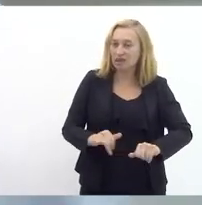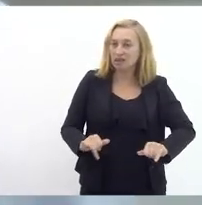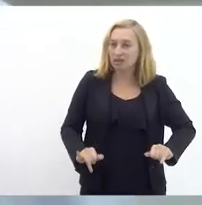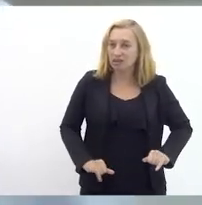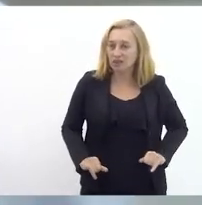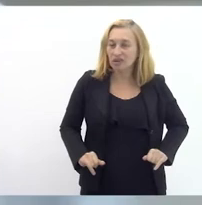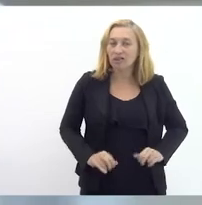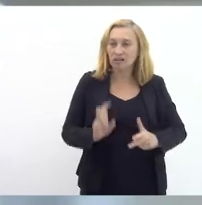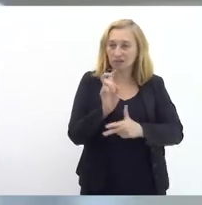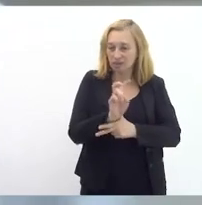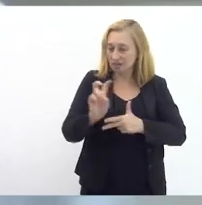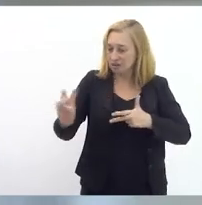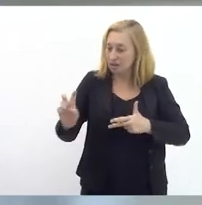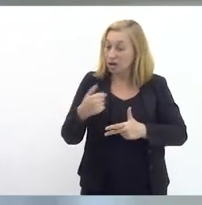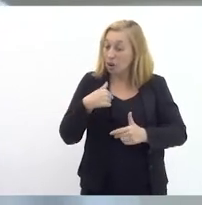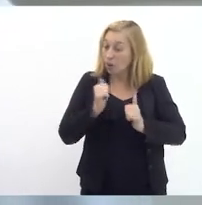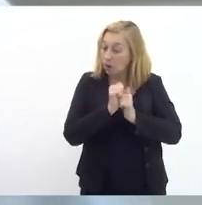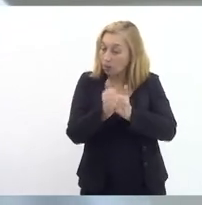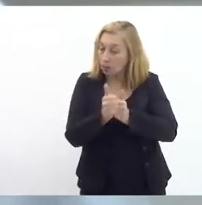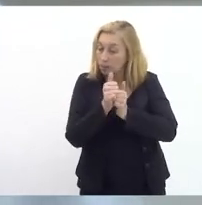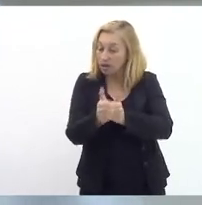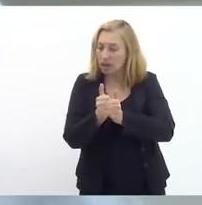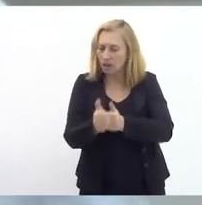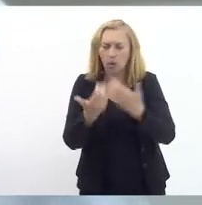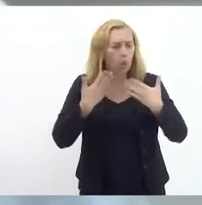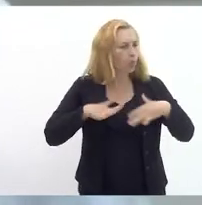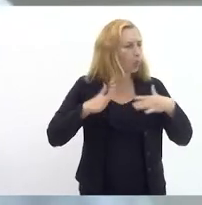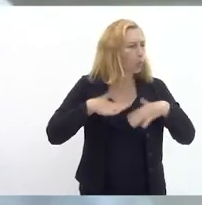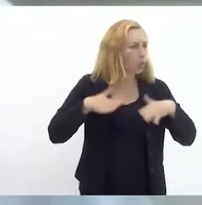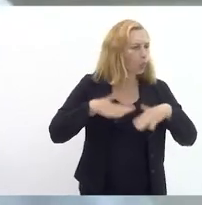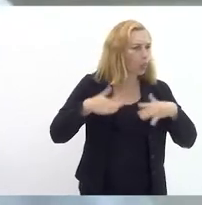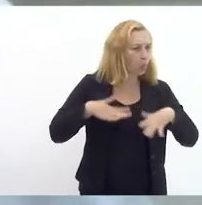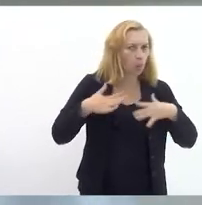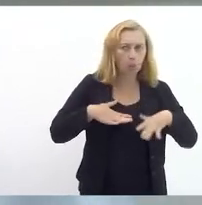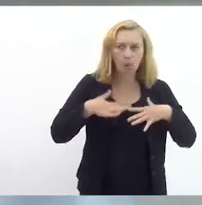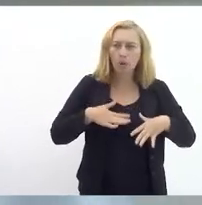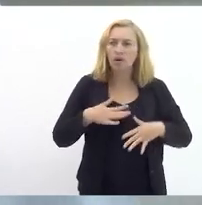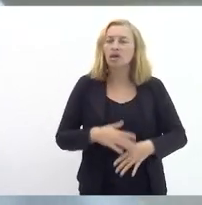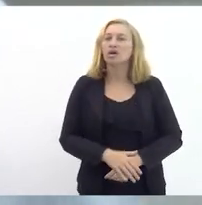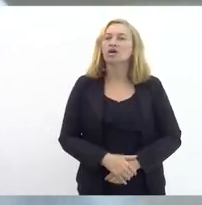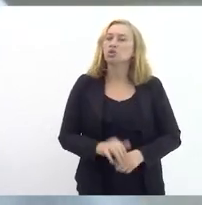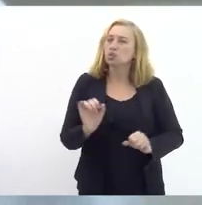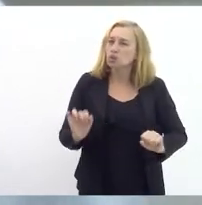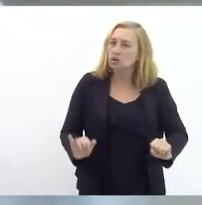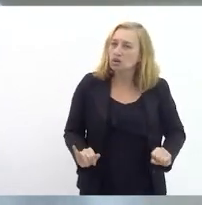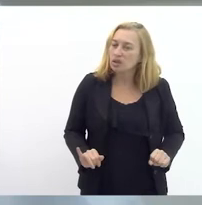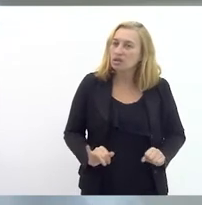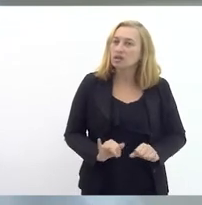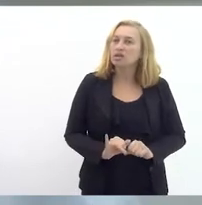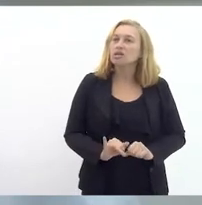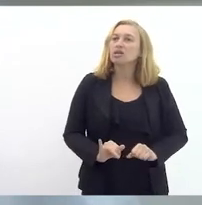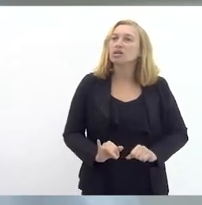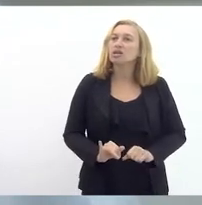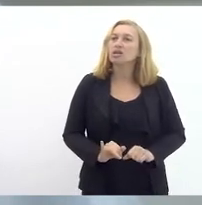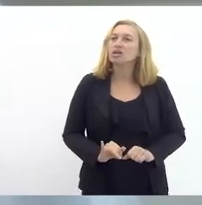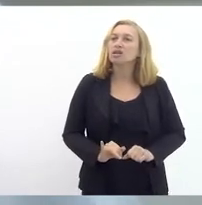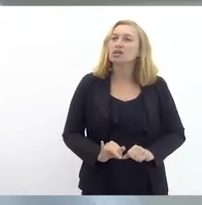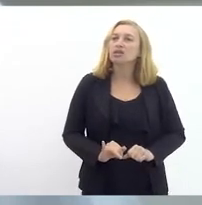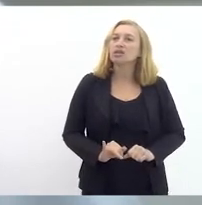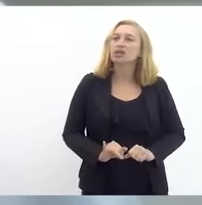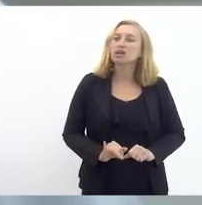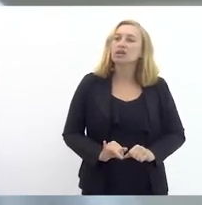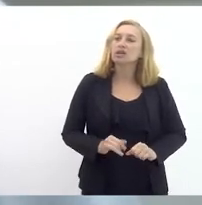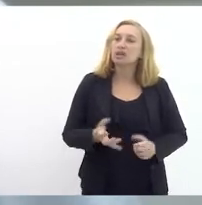Supervia. Eu acompanhei com muita tranquilidade e estou pronto, absolutamente, para estar